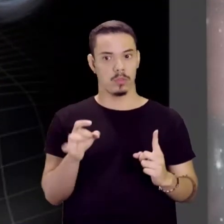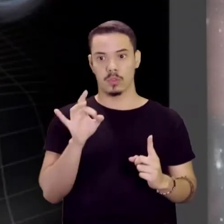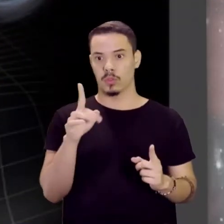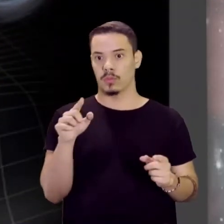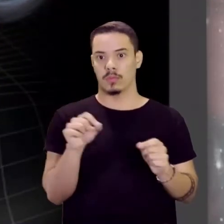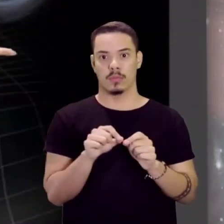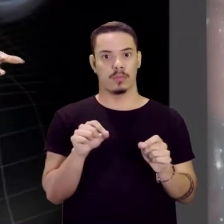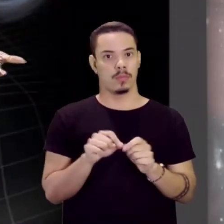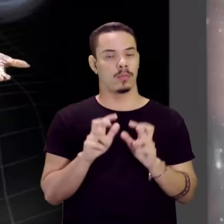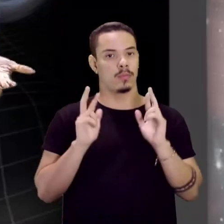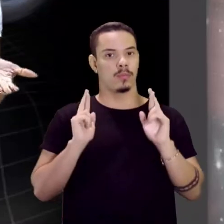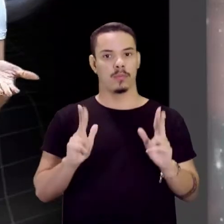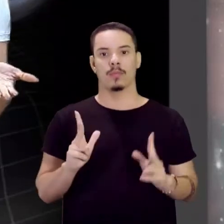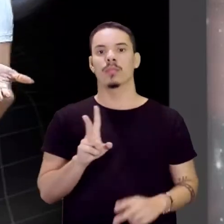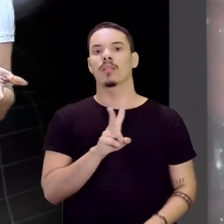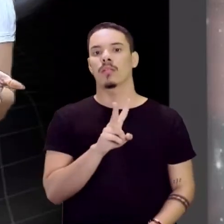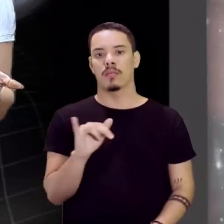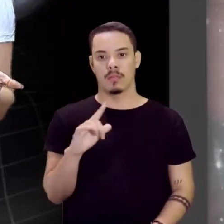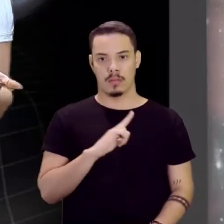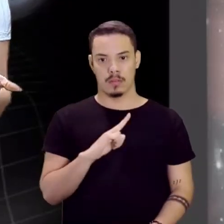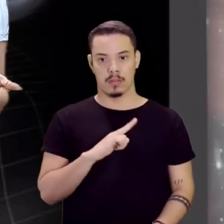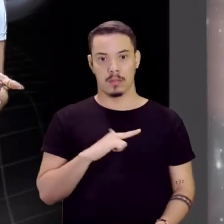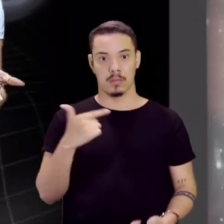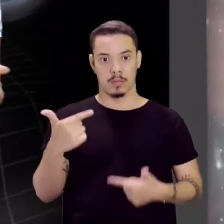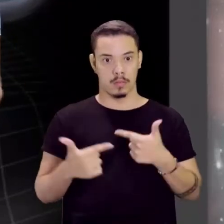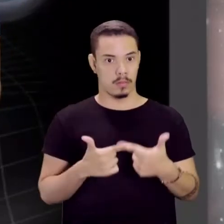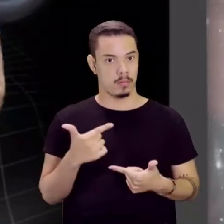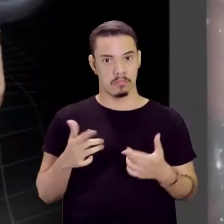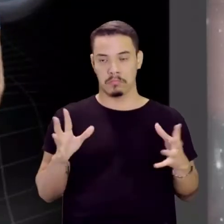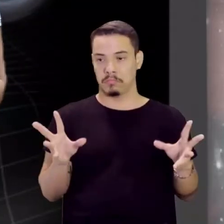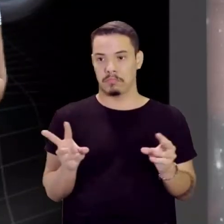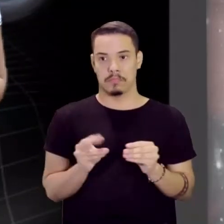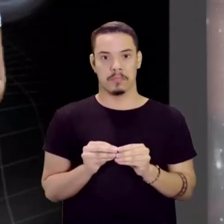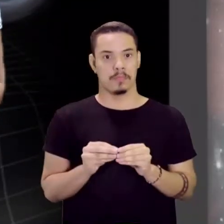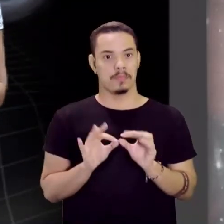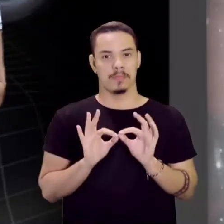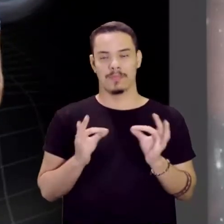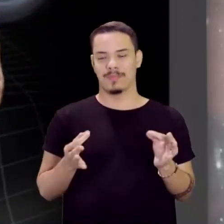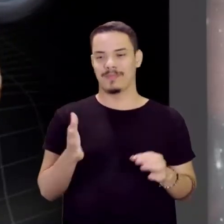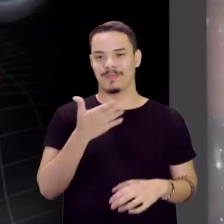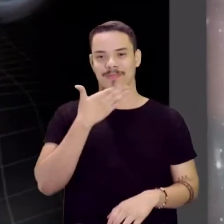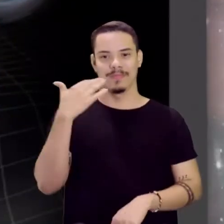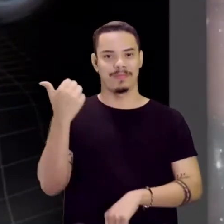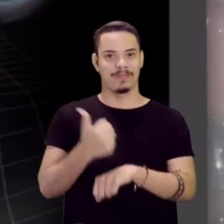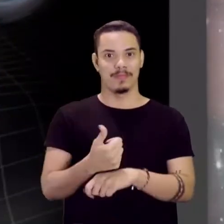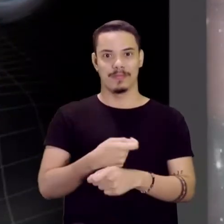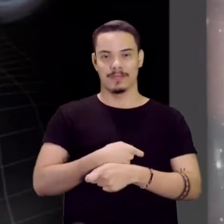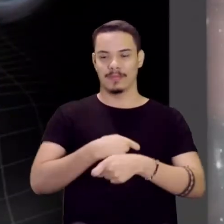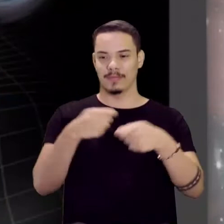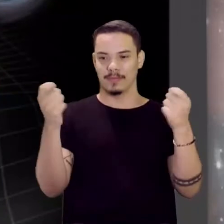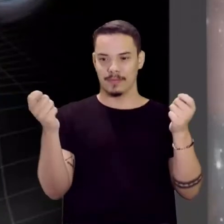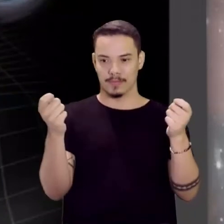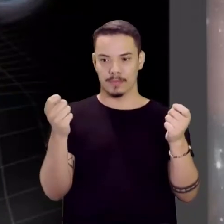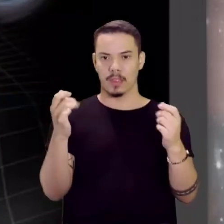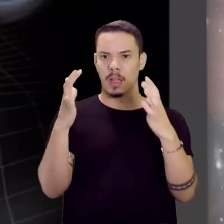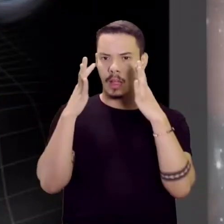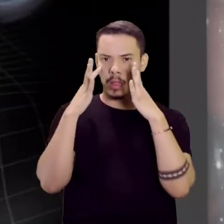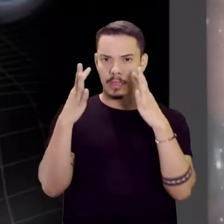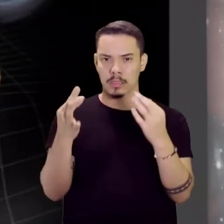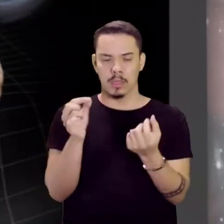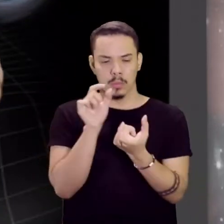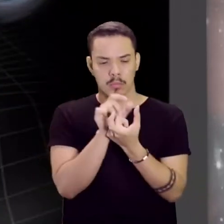fazer a diferença que você vai ter O trabalho. não é isso? Bem simples. Acho que melhor é impossível. Melhor é impossível. Então, prestou atenção